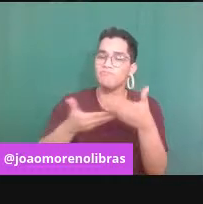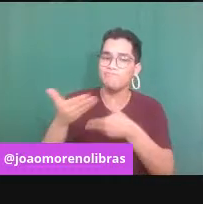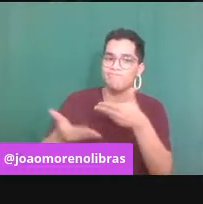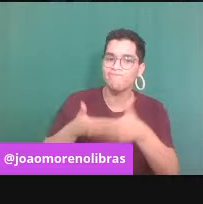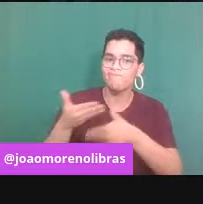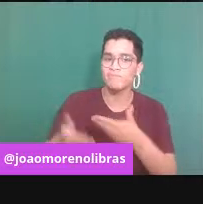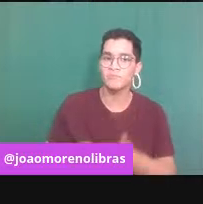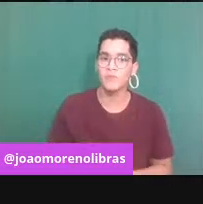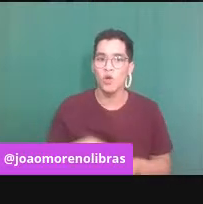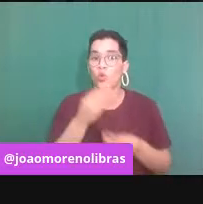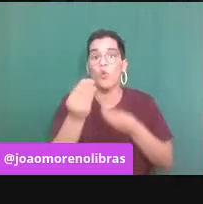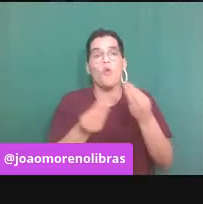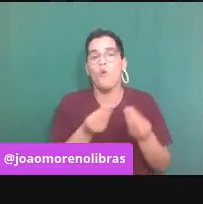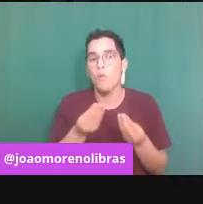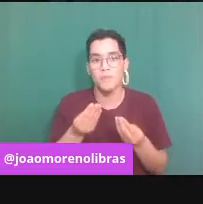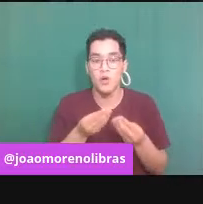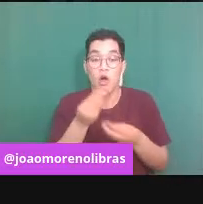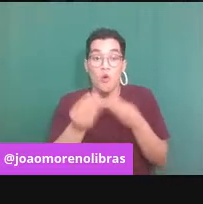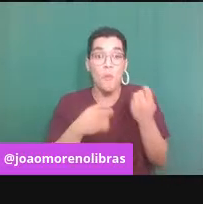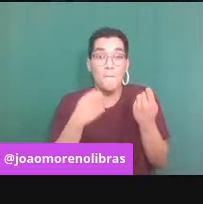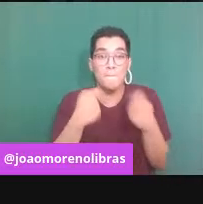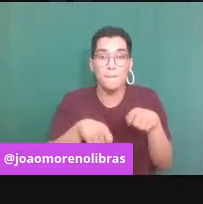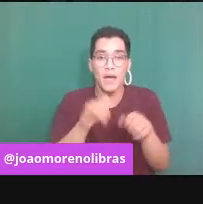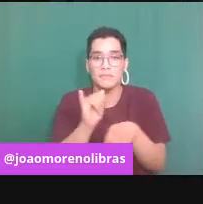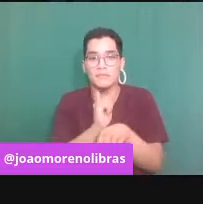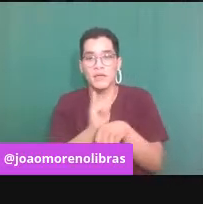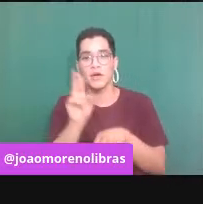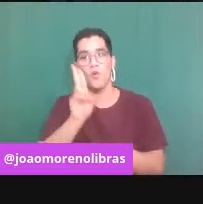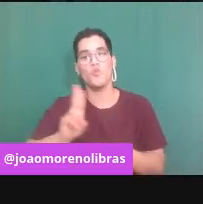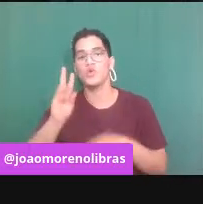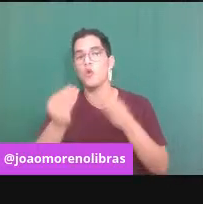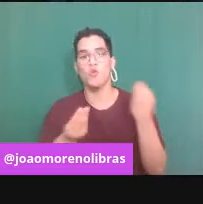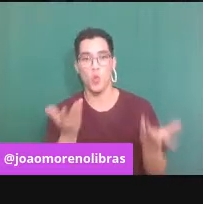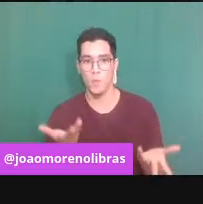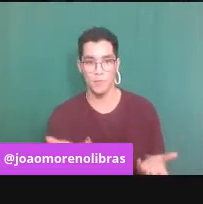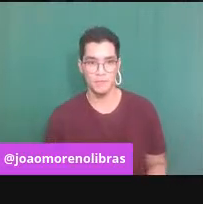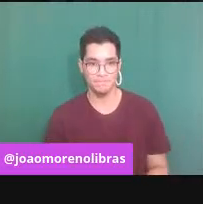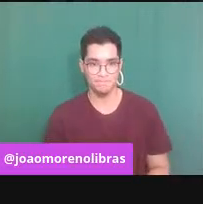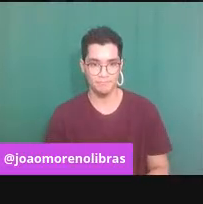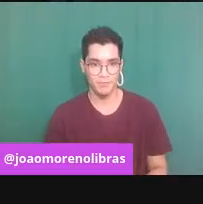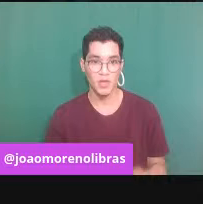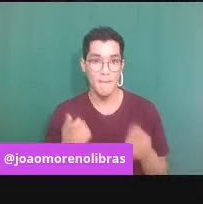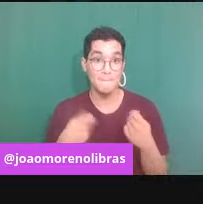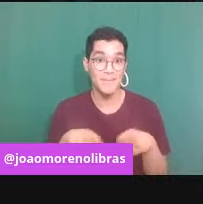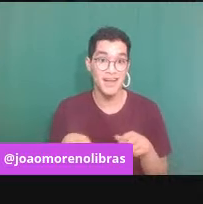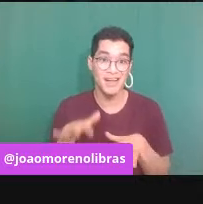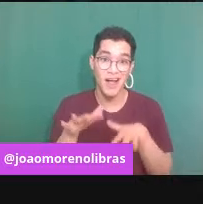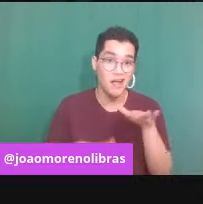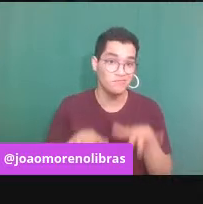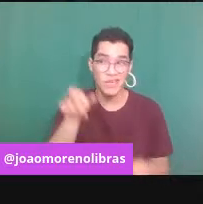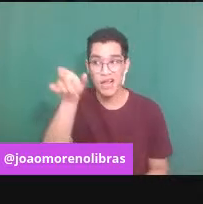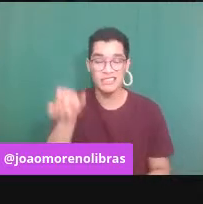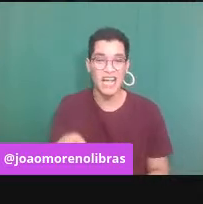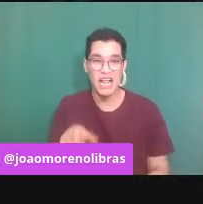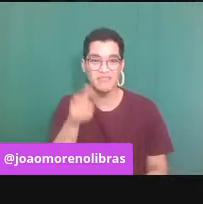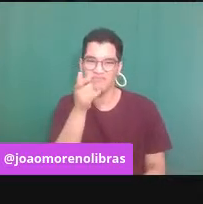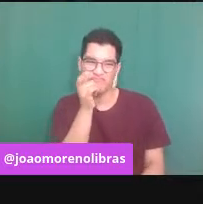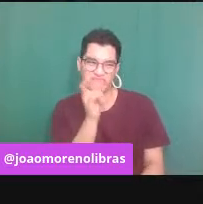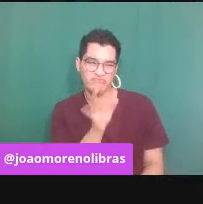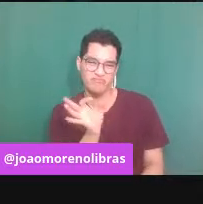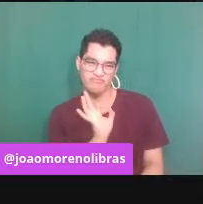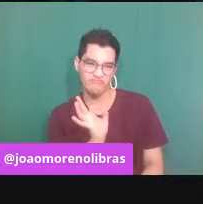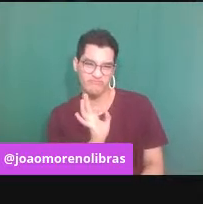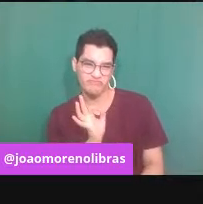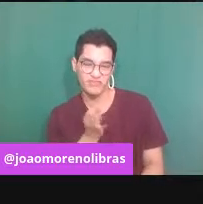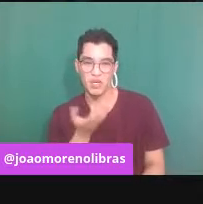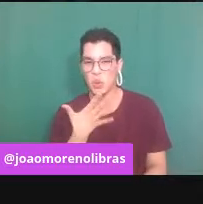do tipo de aviso que nós coloquemos, os alunos não têm interesse pela